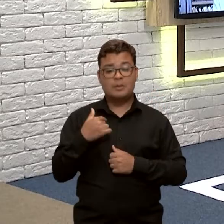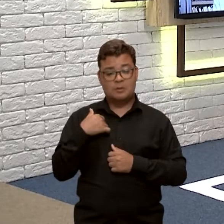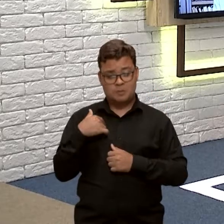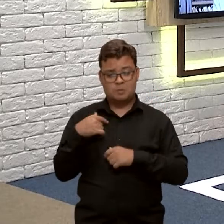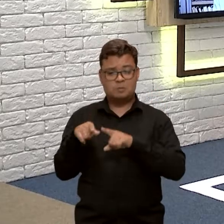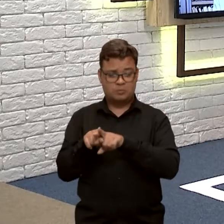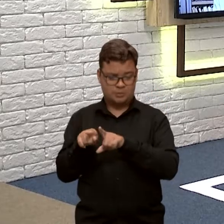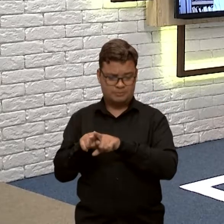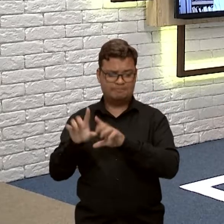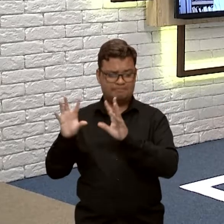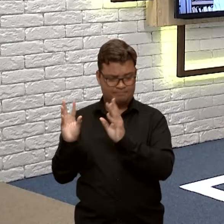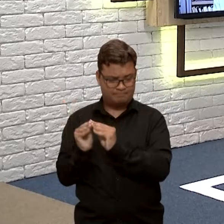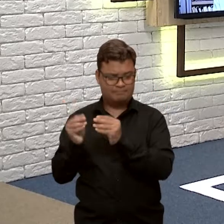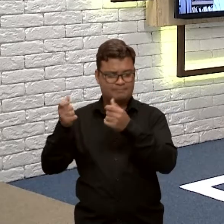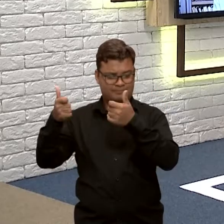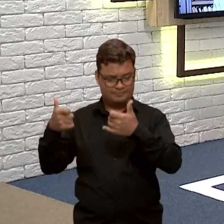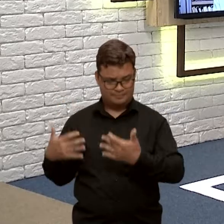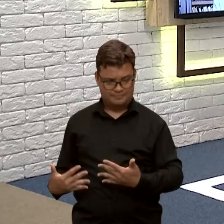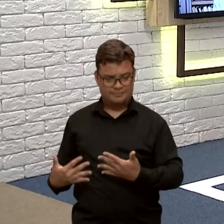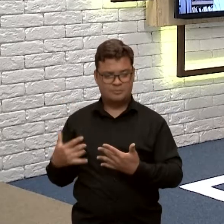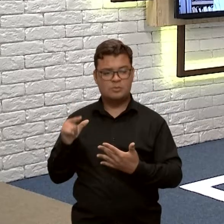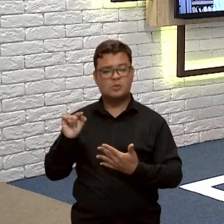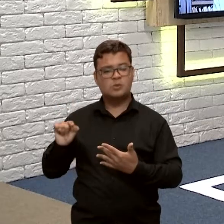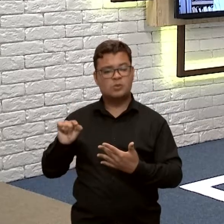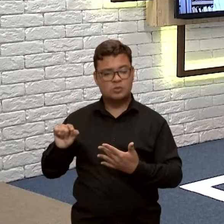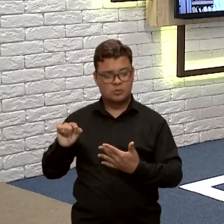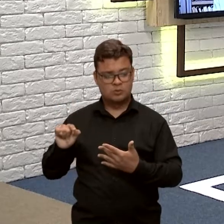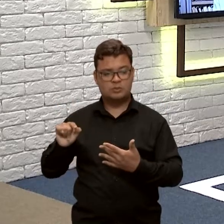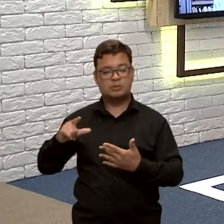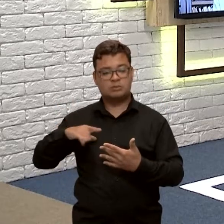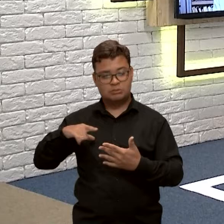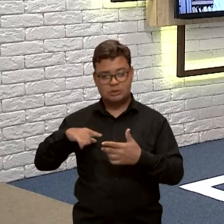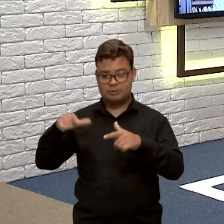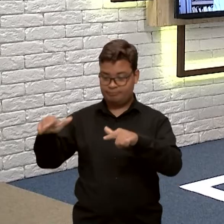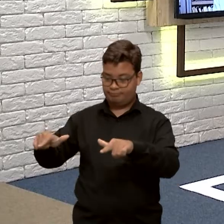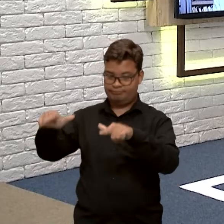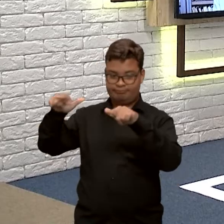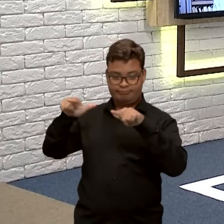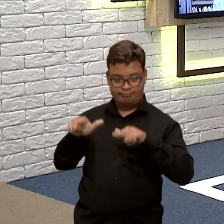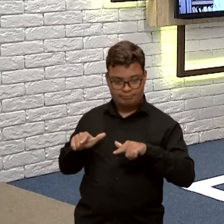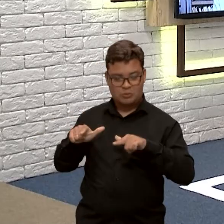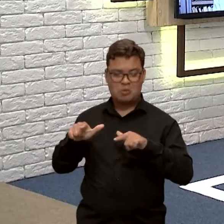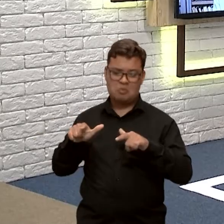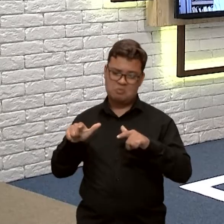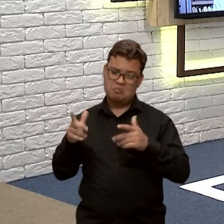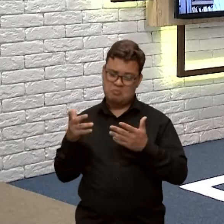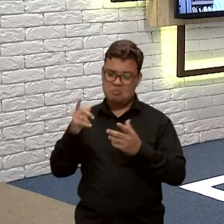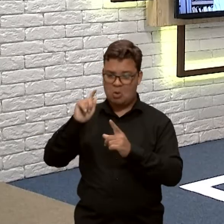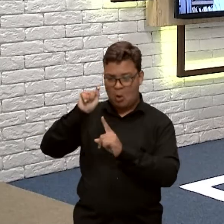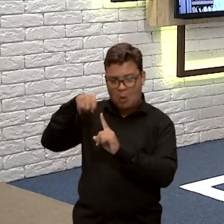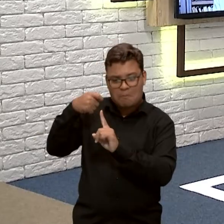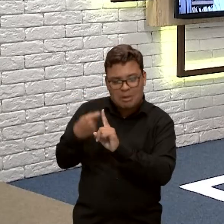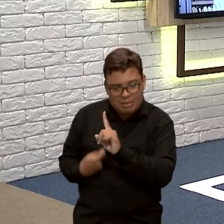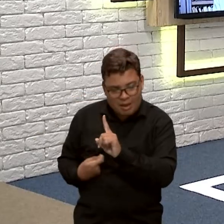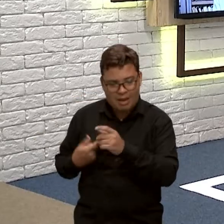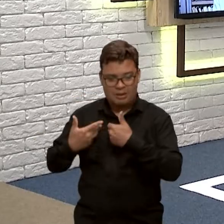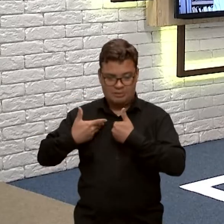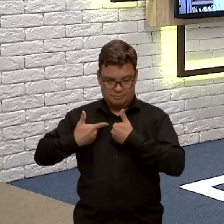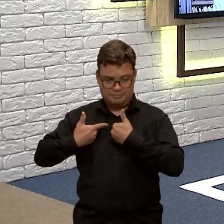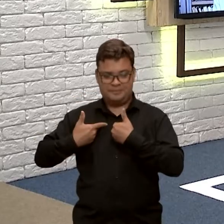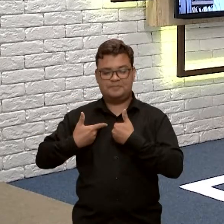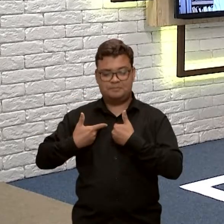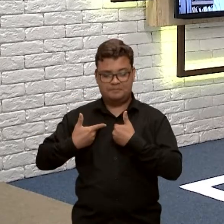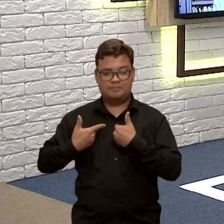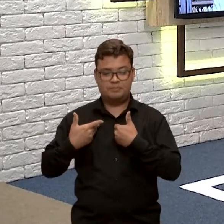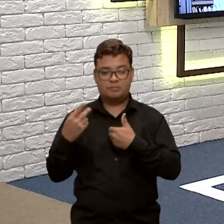consideração a respeito da titulação ou da homenagem que eu recebi da Universidade Federal de Goiás